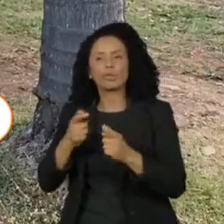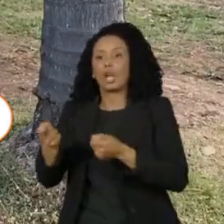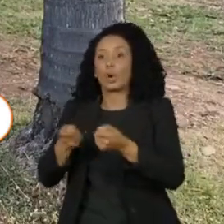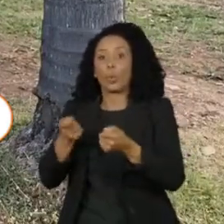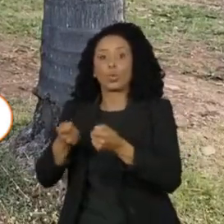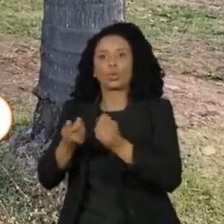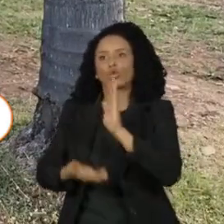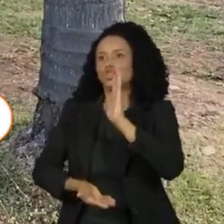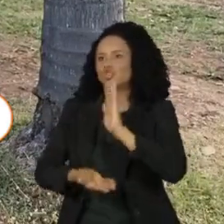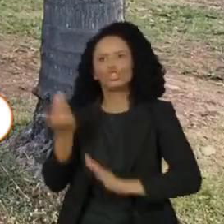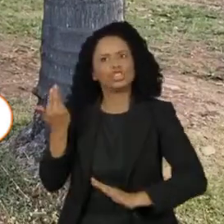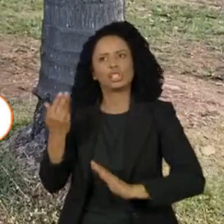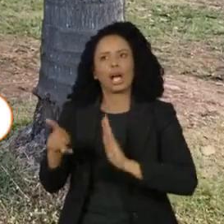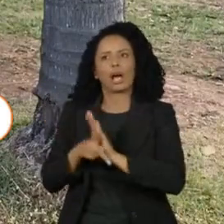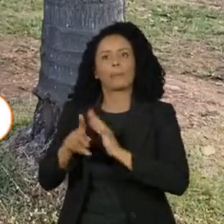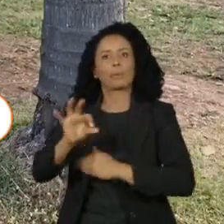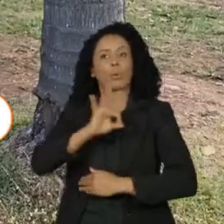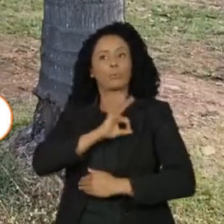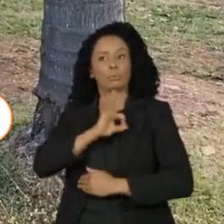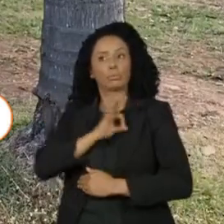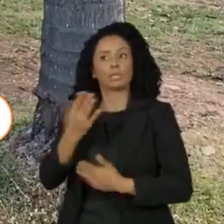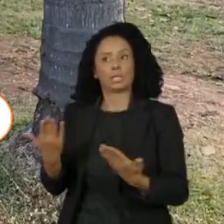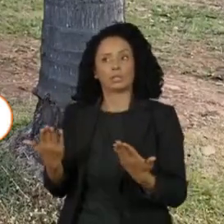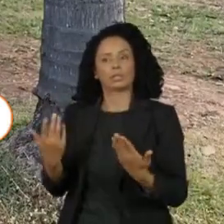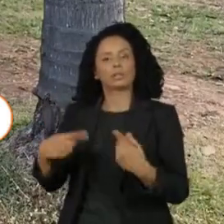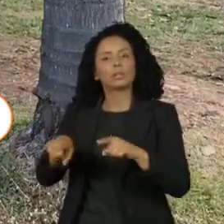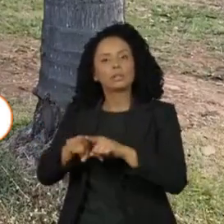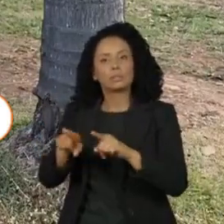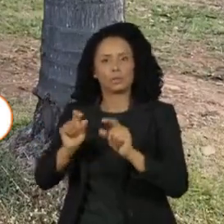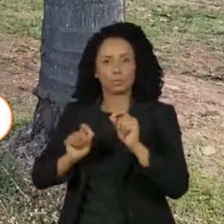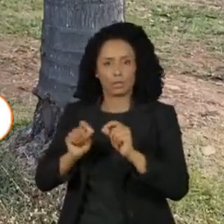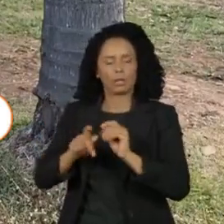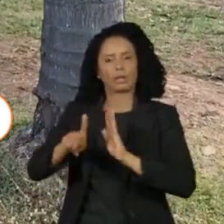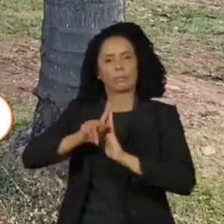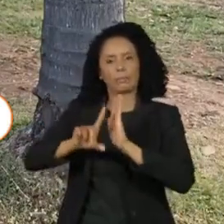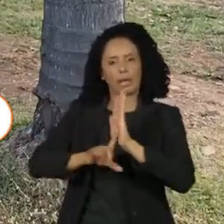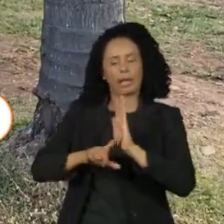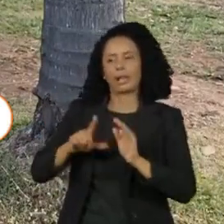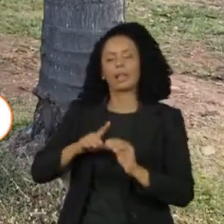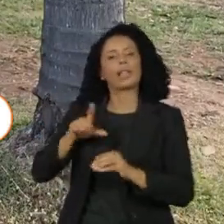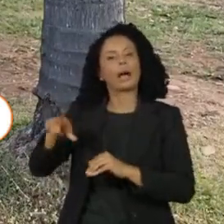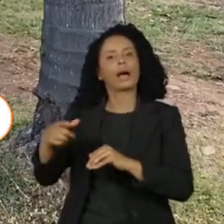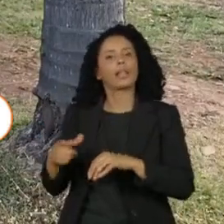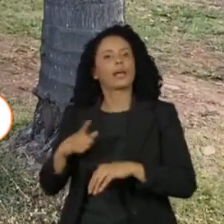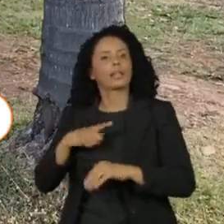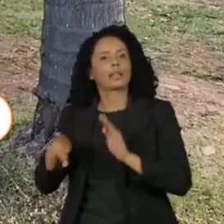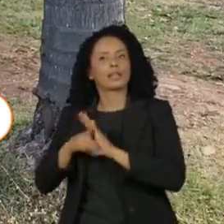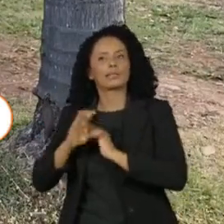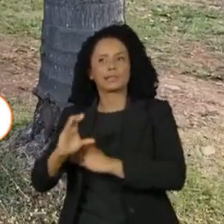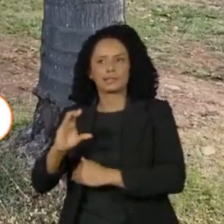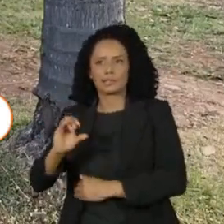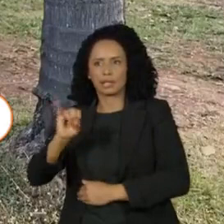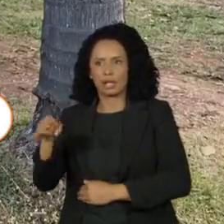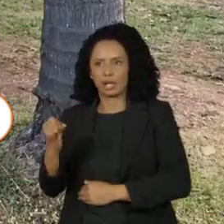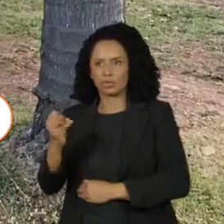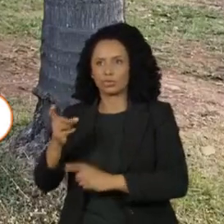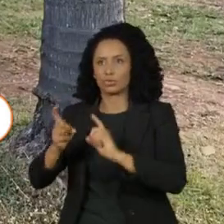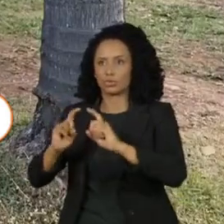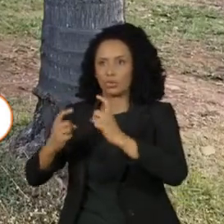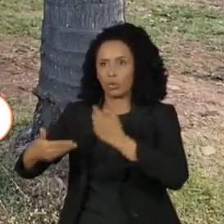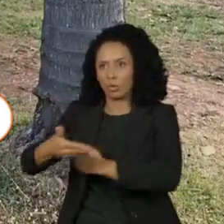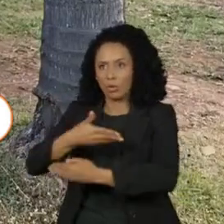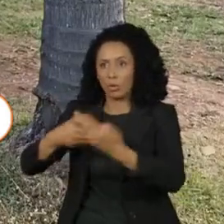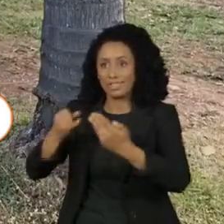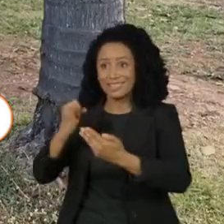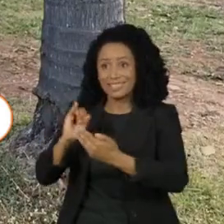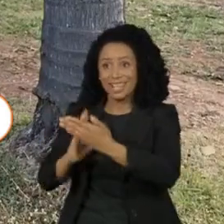sobre o comando da polícia militar o projeto está na comissão de segurança pública e de constituição e justiça se